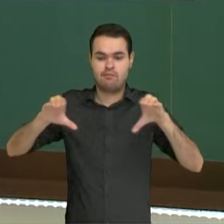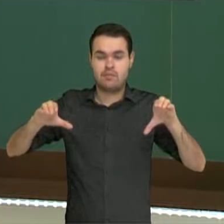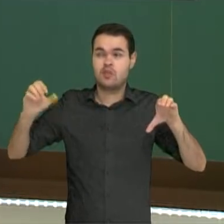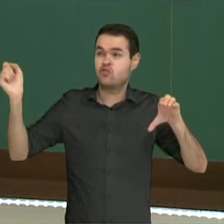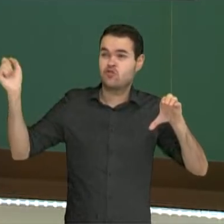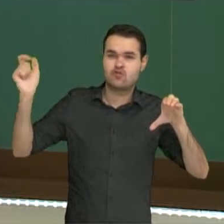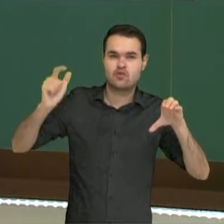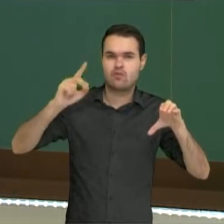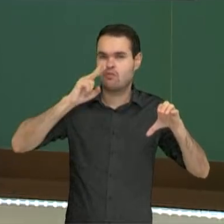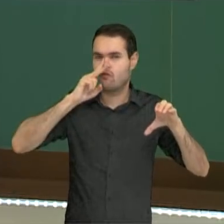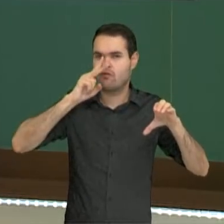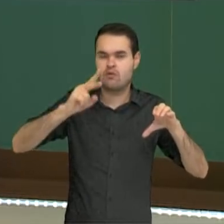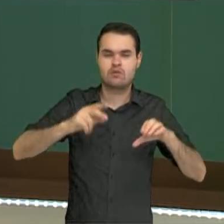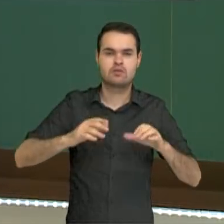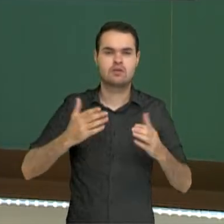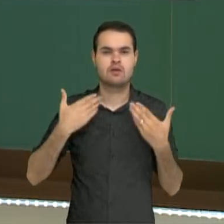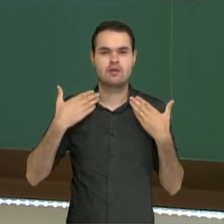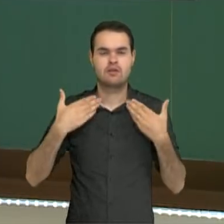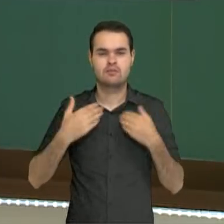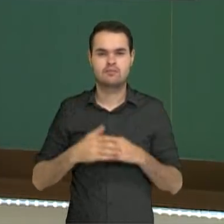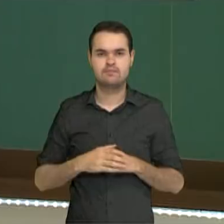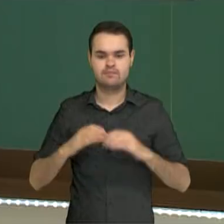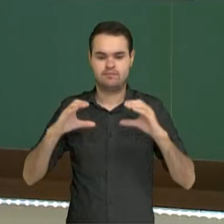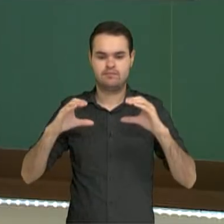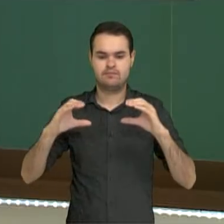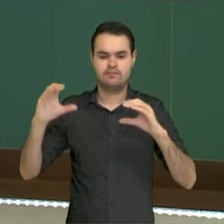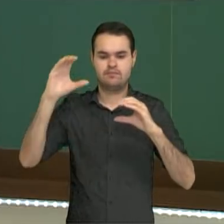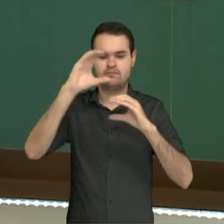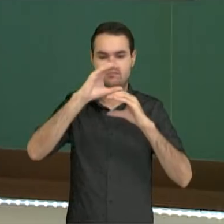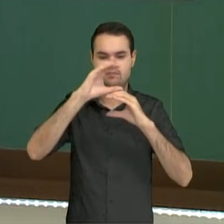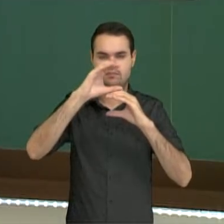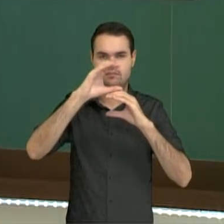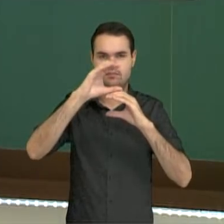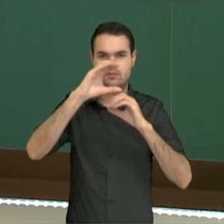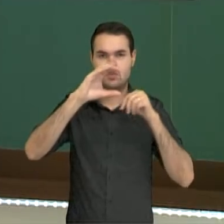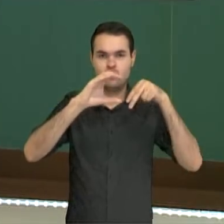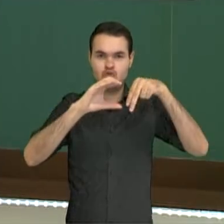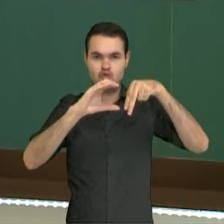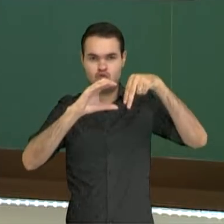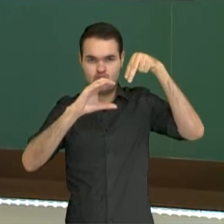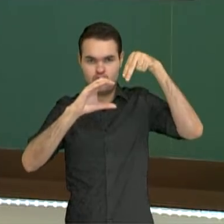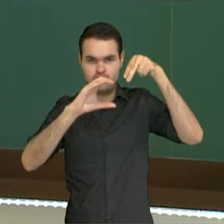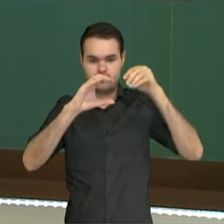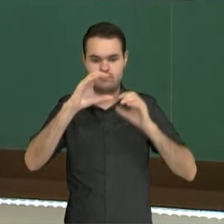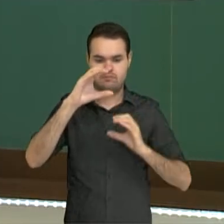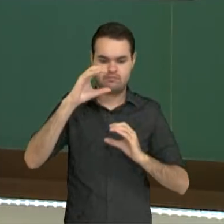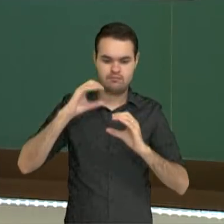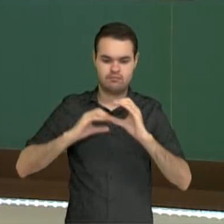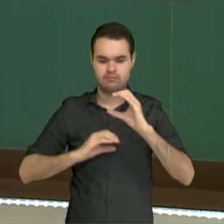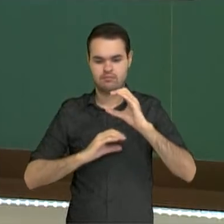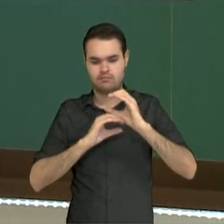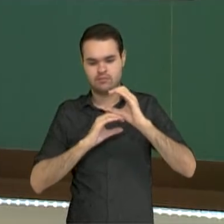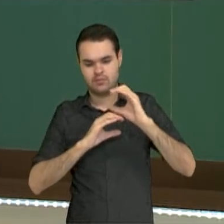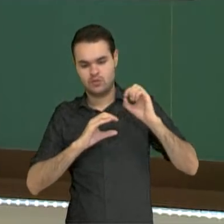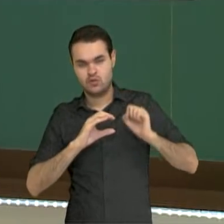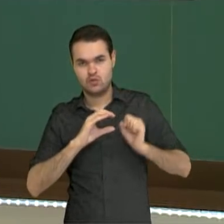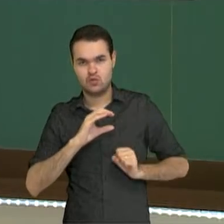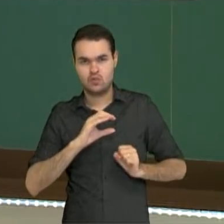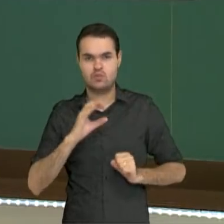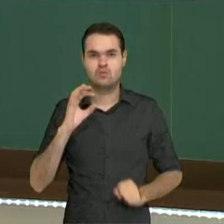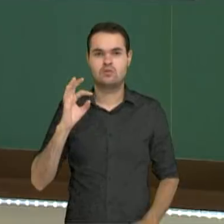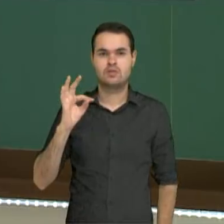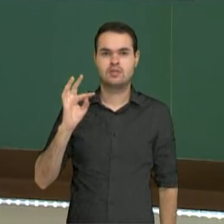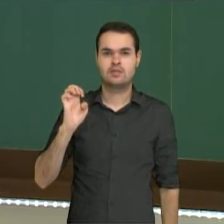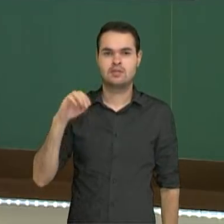pelo Sol. Depois nós temos as zonas temperadas do norte e do sul, que vão ter as 4 estações do ano bem